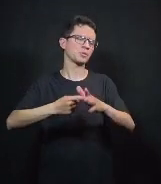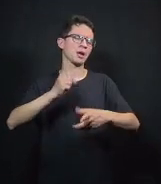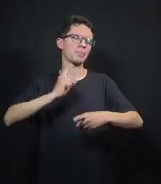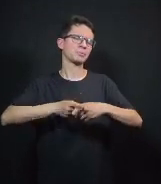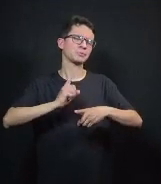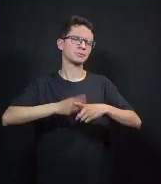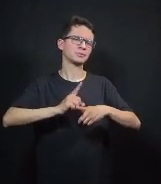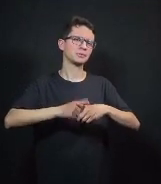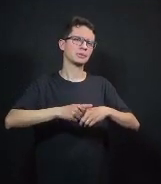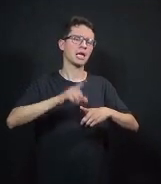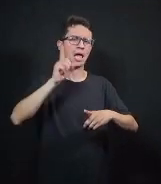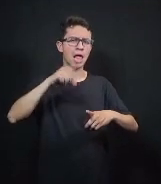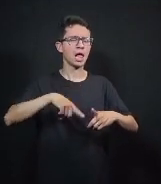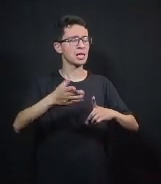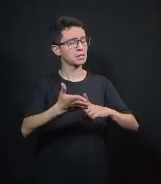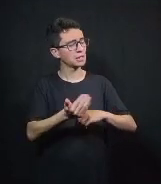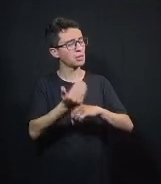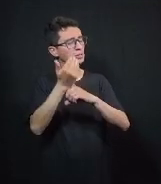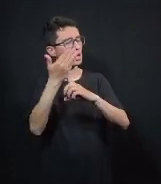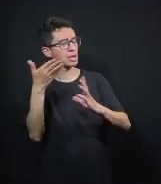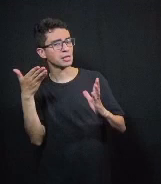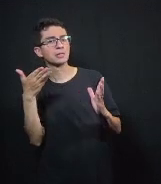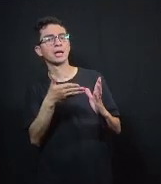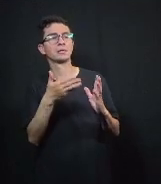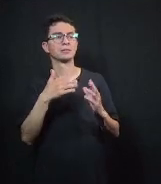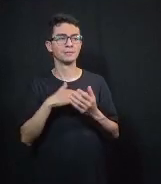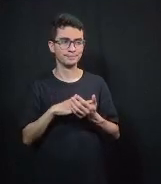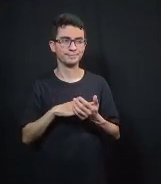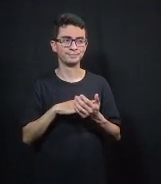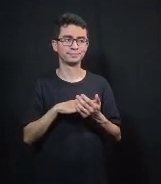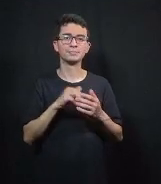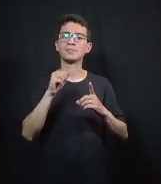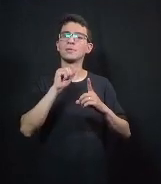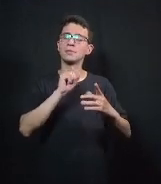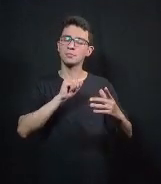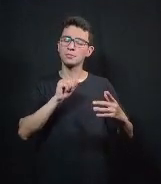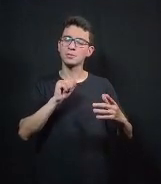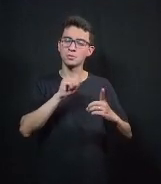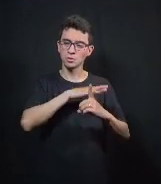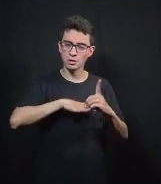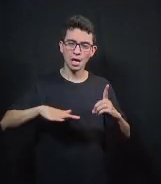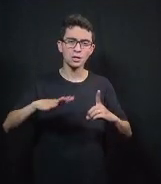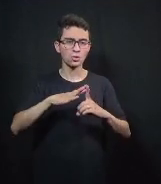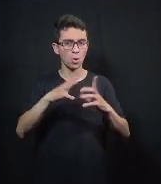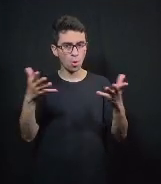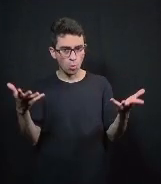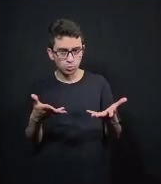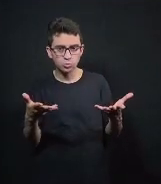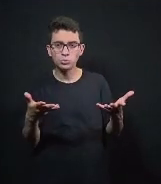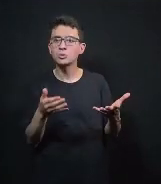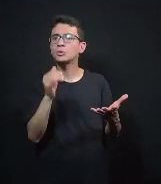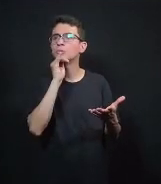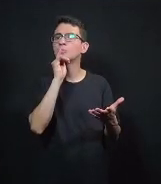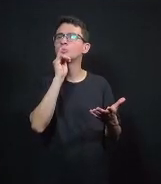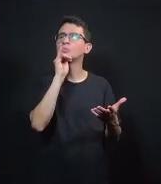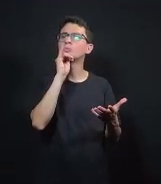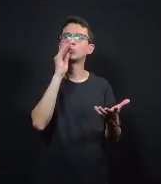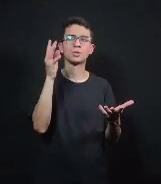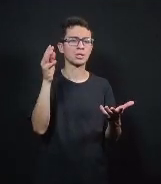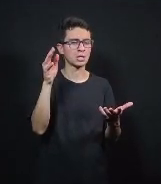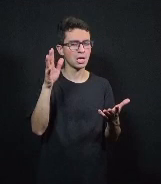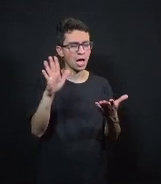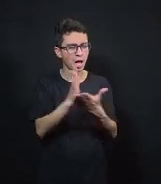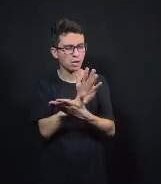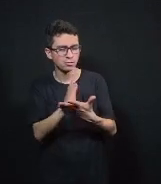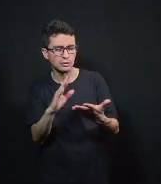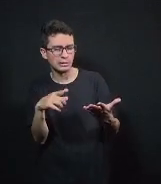forma tecnológica, né? Então, uma sociedade civil dividida, talvez a gente tenha tido nos anos 30, em certa medida, a gente